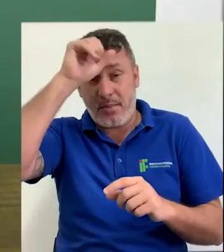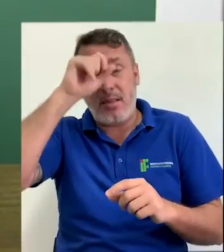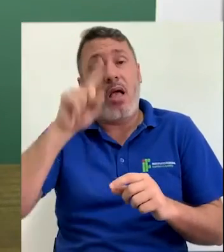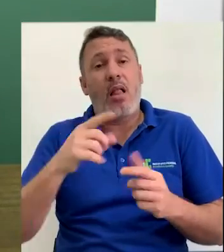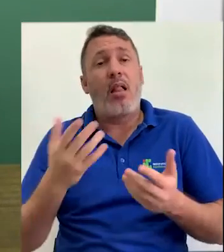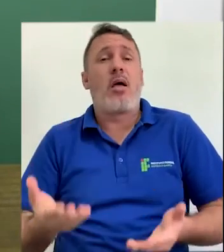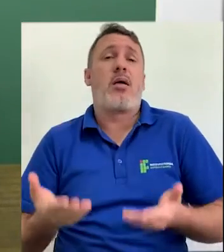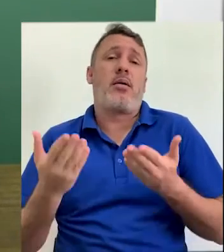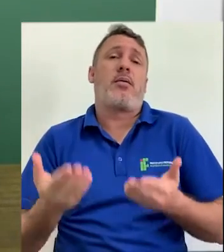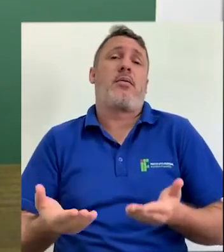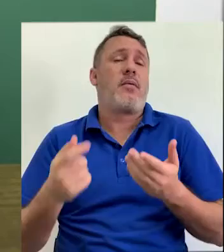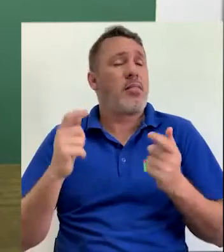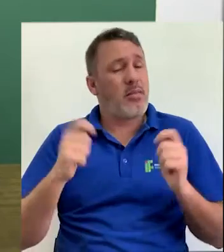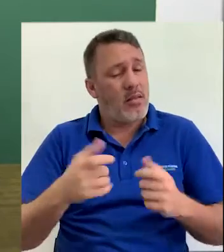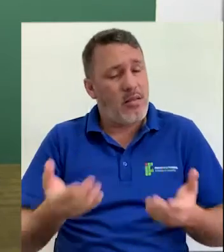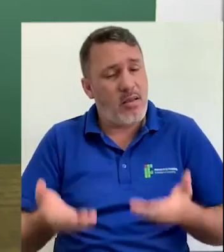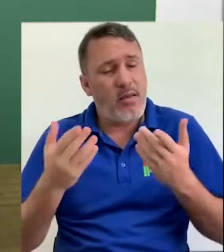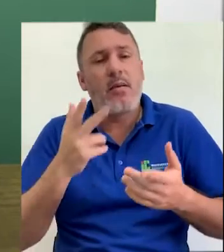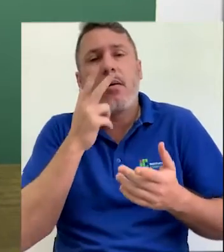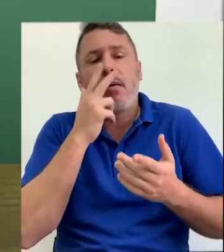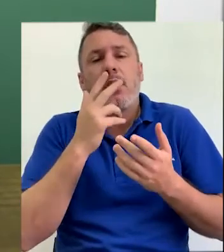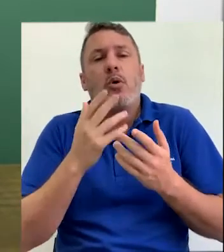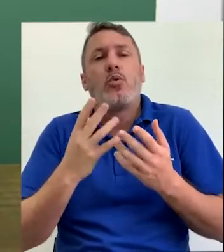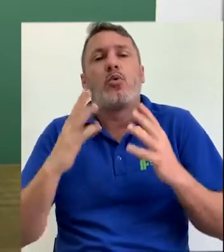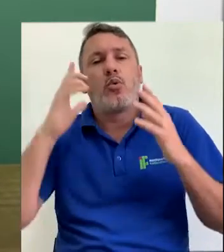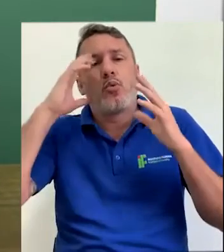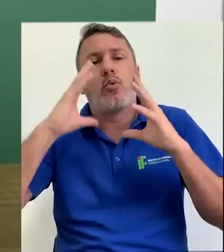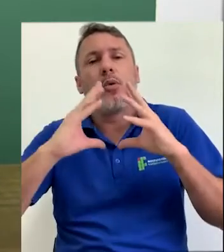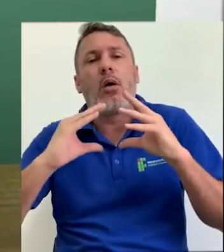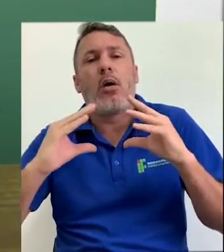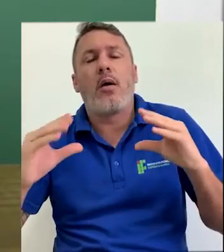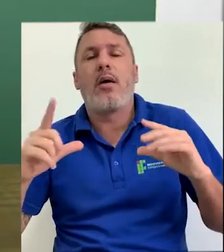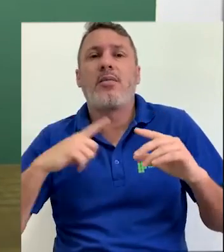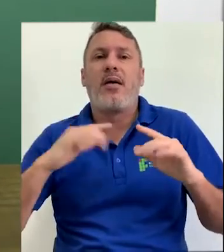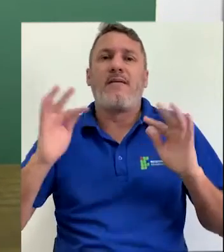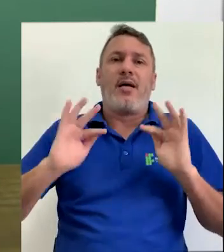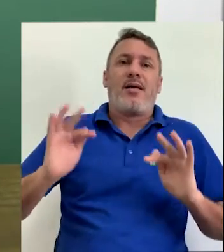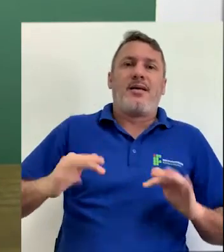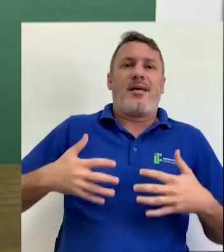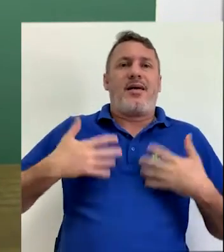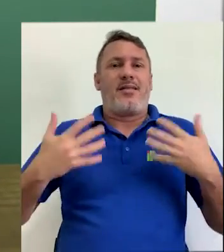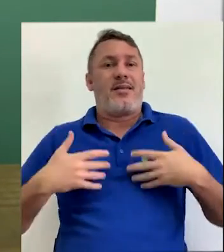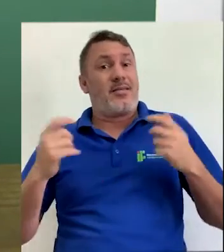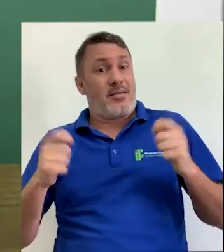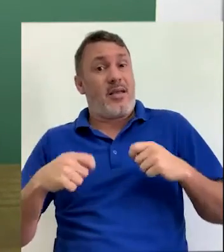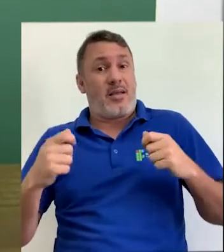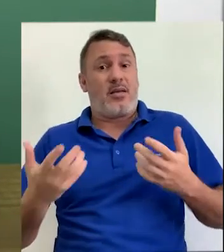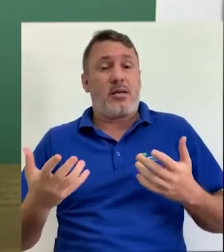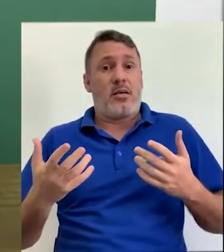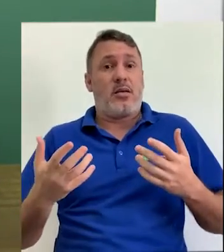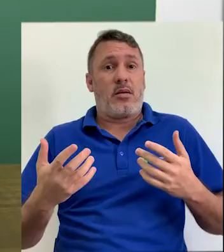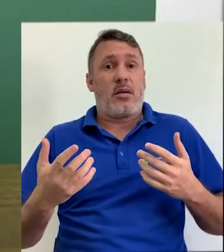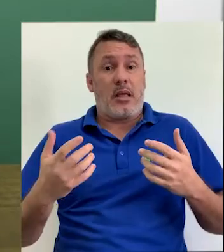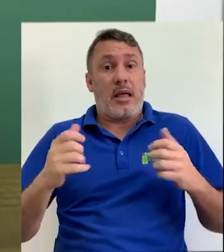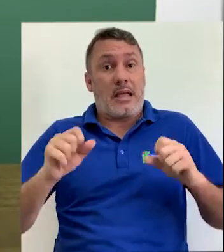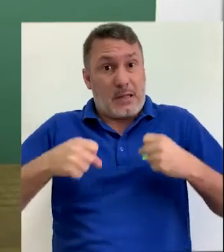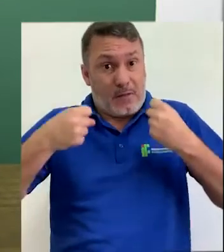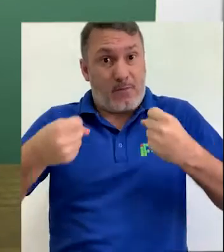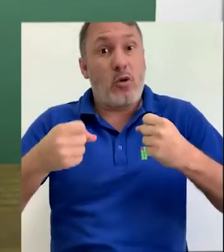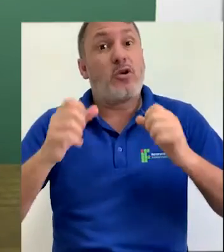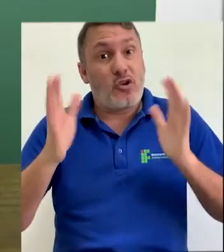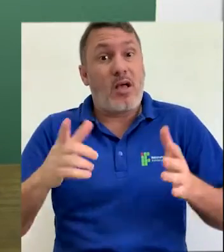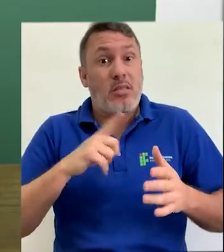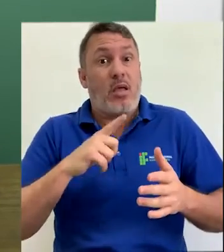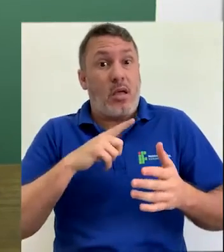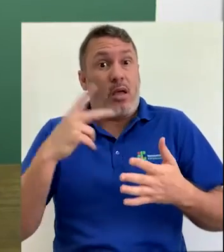leve, pode ser mais suave, pode ser mais alegre. O esforço já está